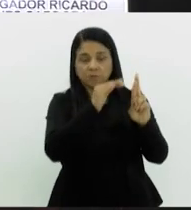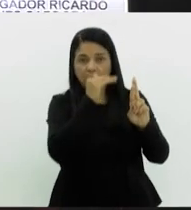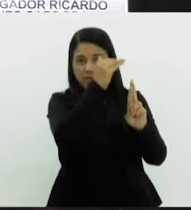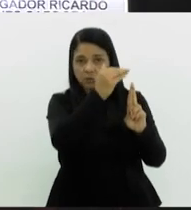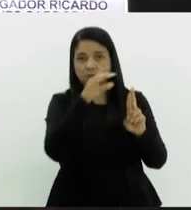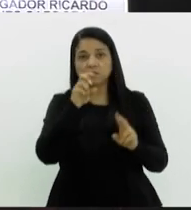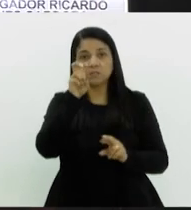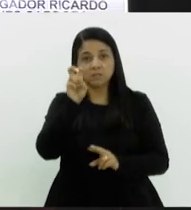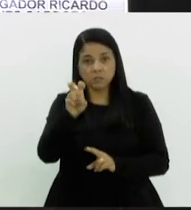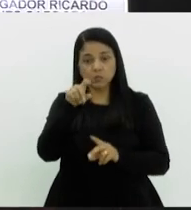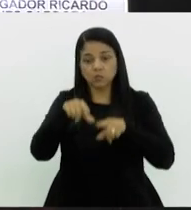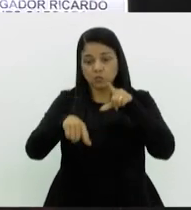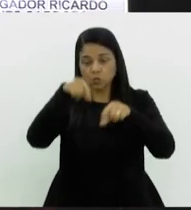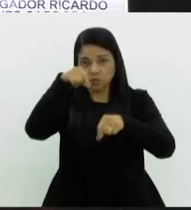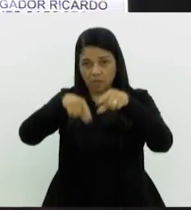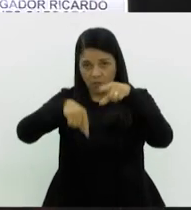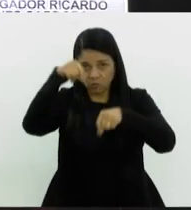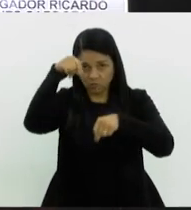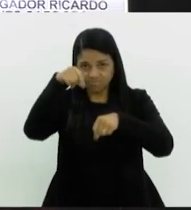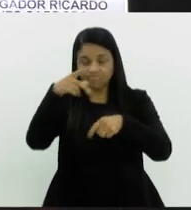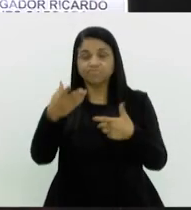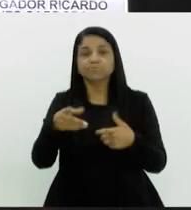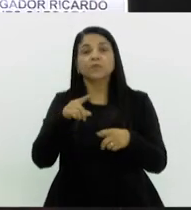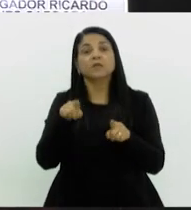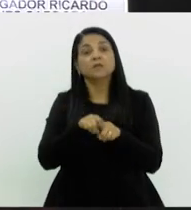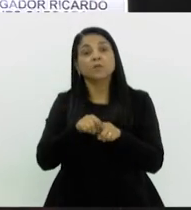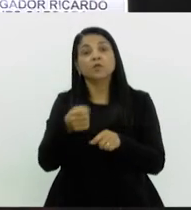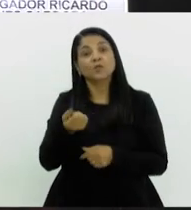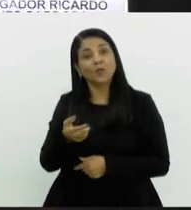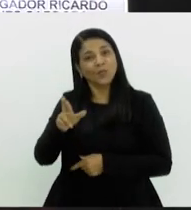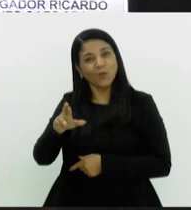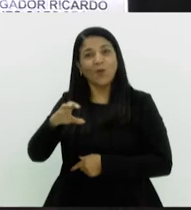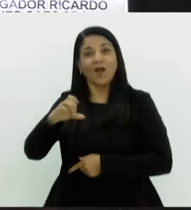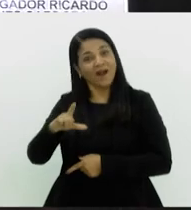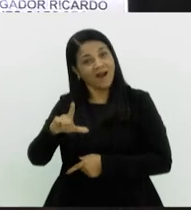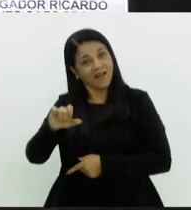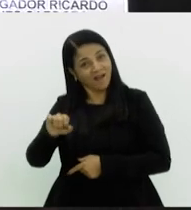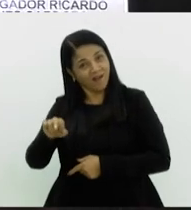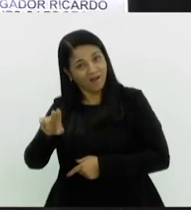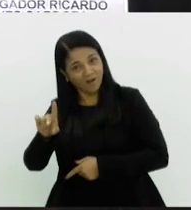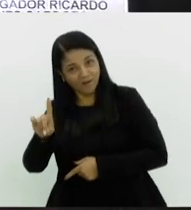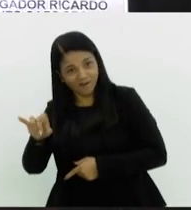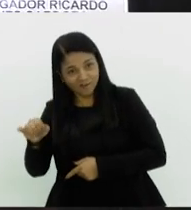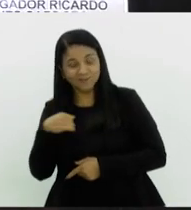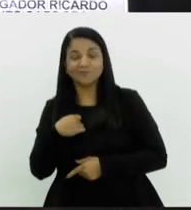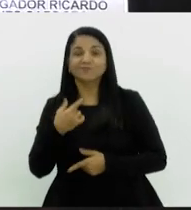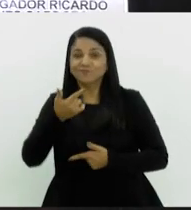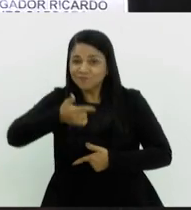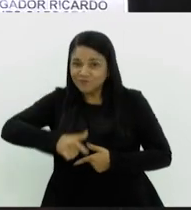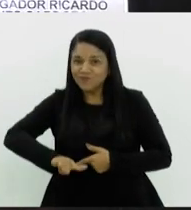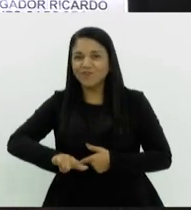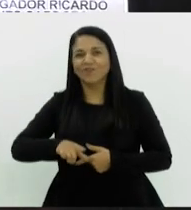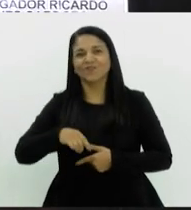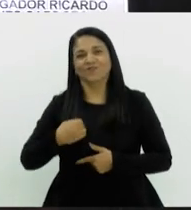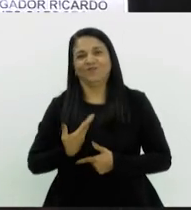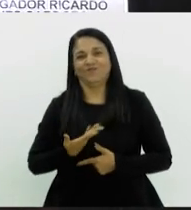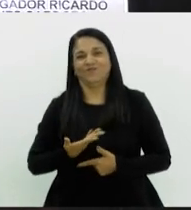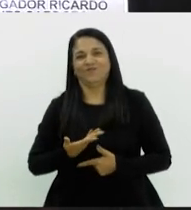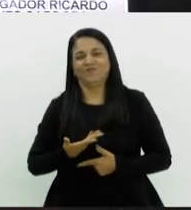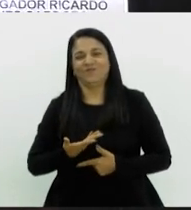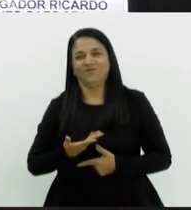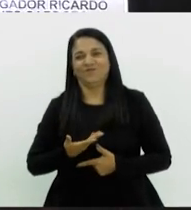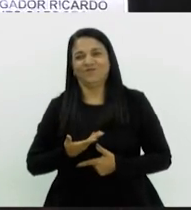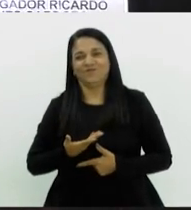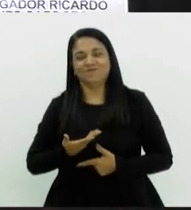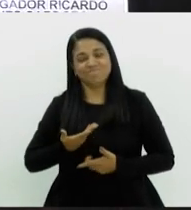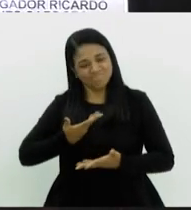que foi feito sorteio. E doutor Cláudio, mais uma vez, entra, passa, tem